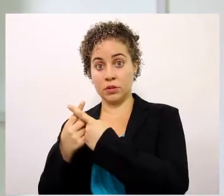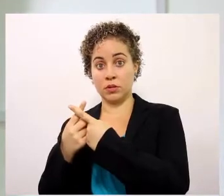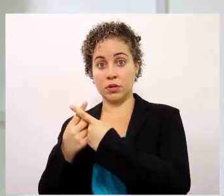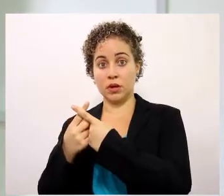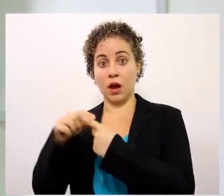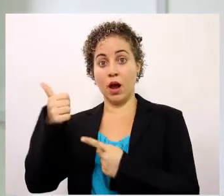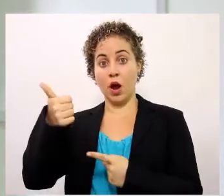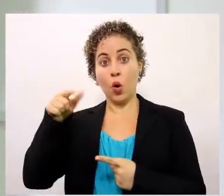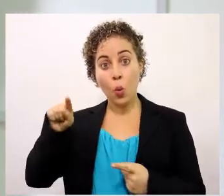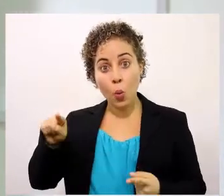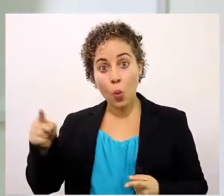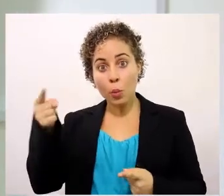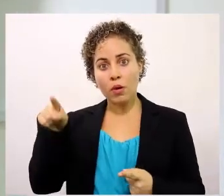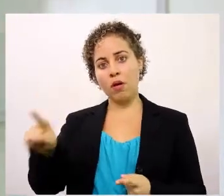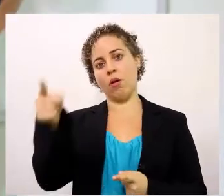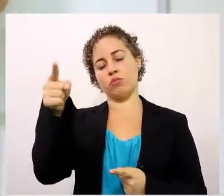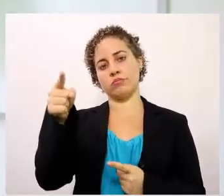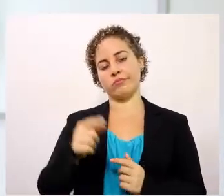1 milhão.